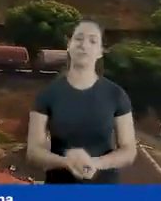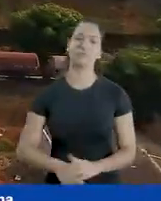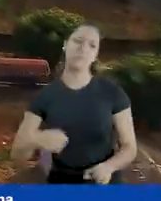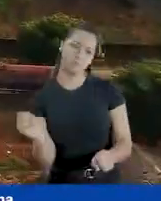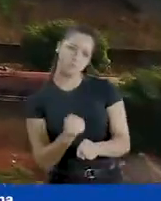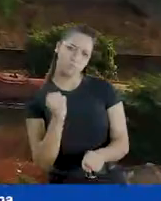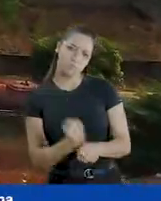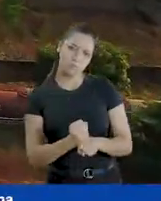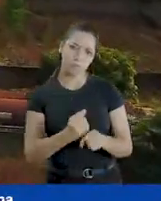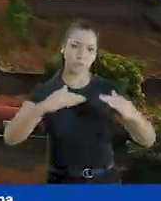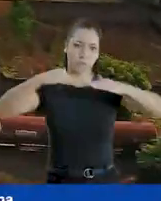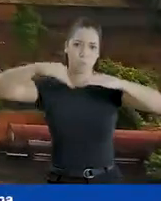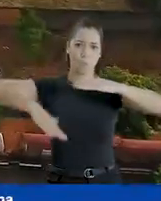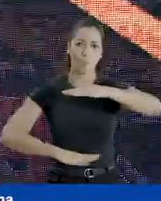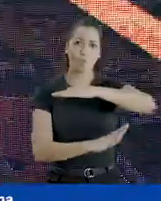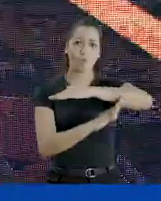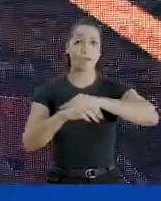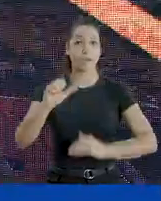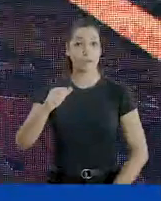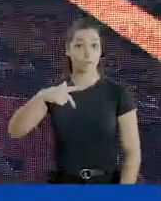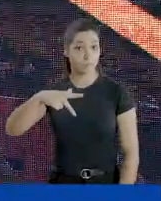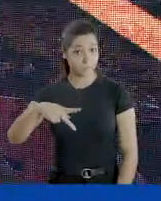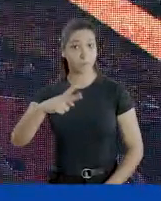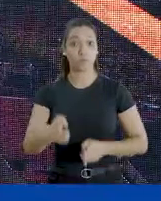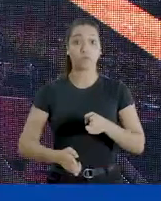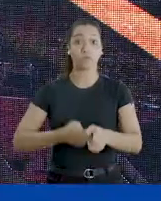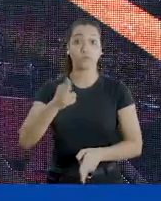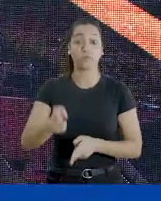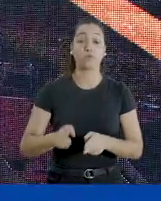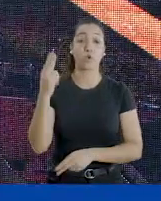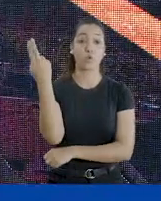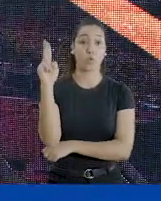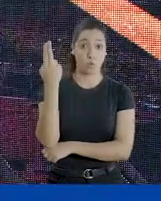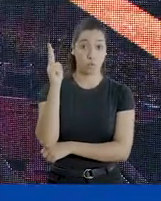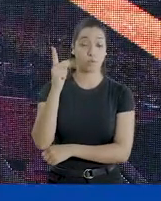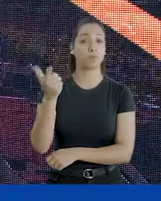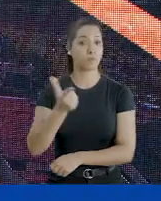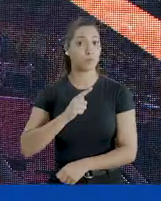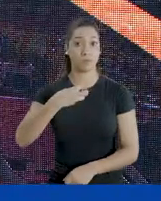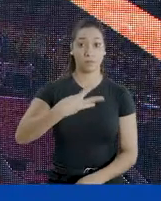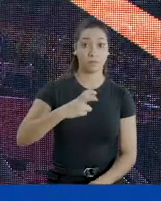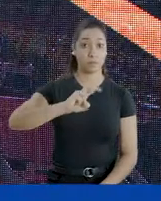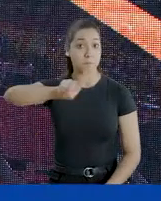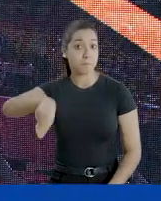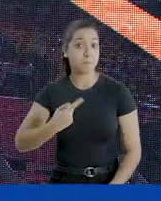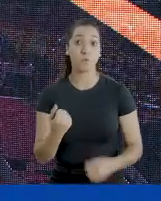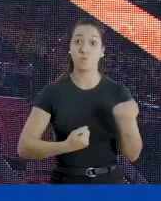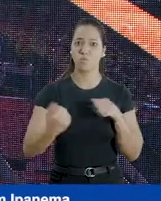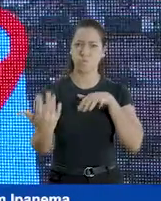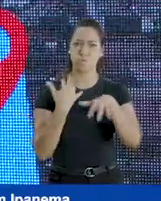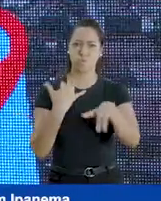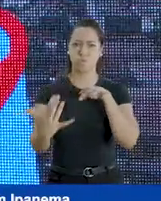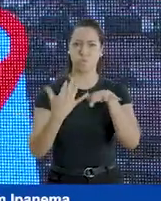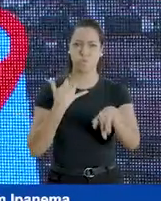Vamos construir aqui a trincheira da Afonso Pena, sob a ferrovia no bairro Alto Moarama. Por aqui passam 35 mil veículos por